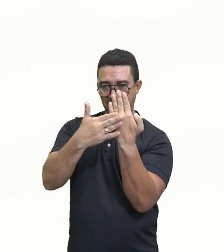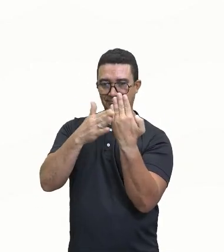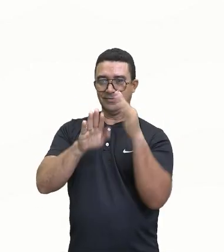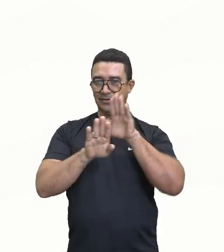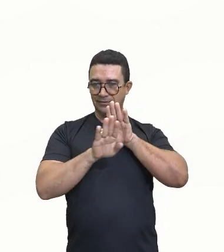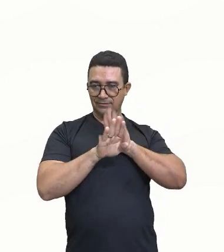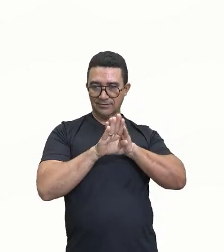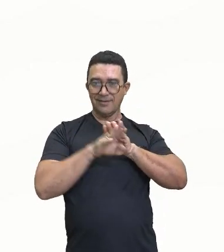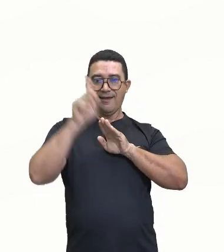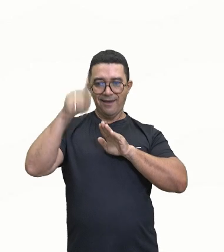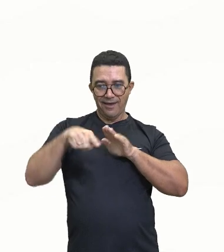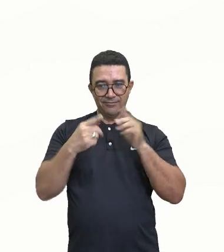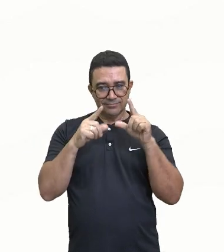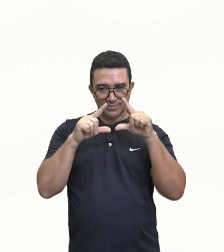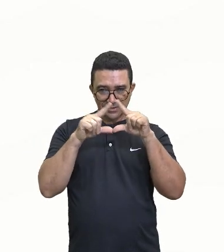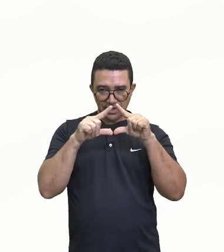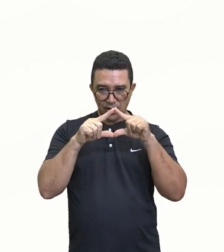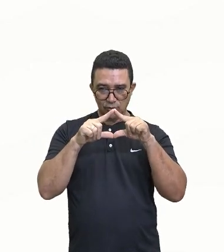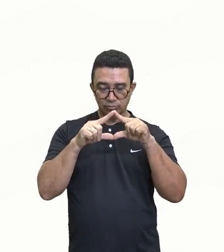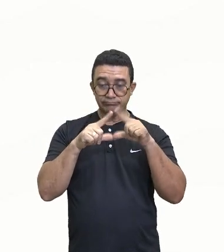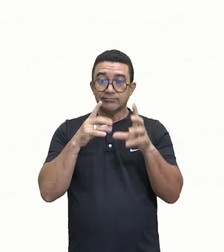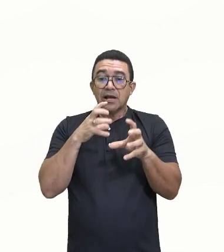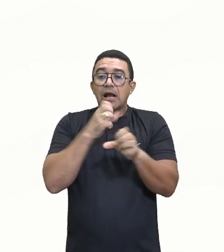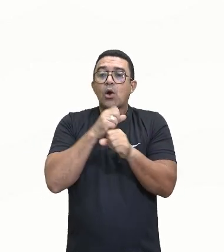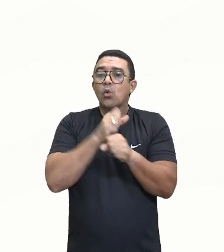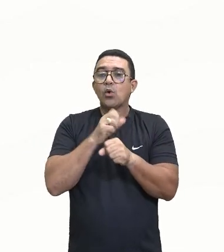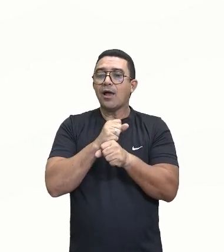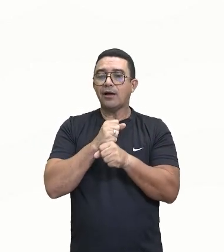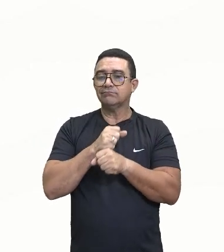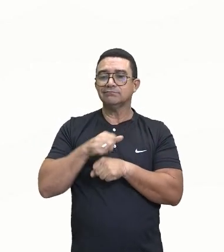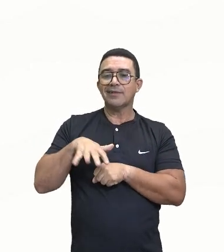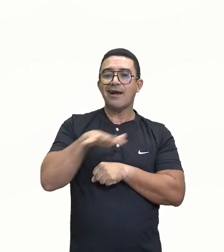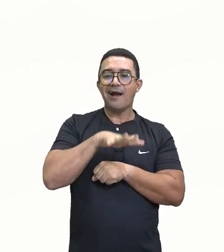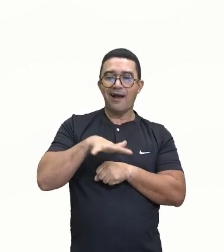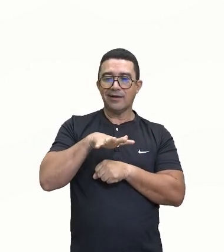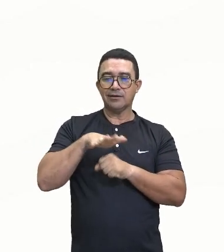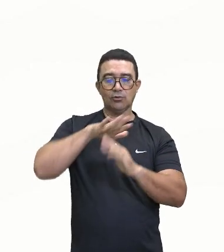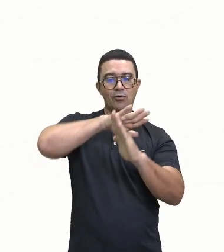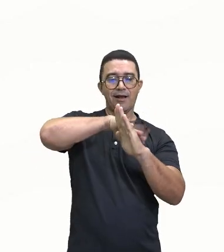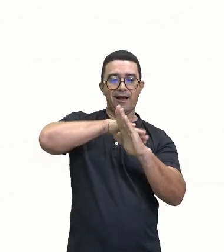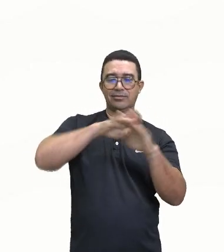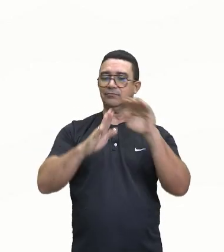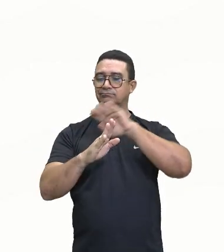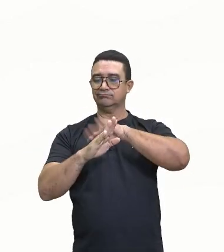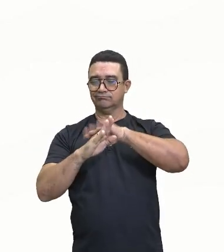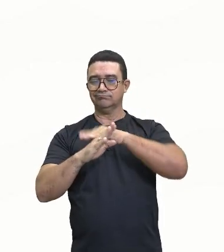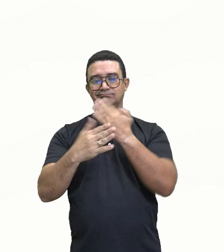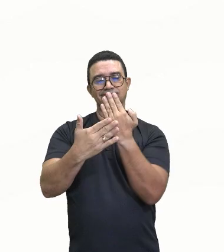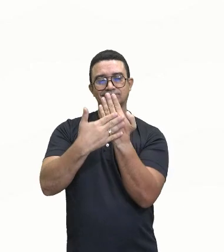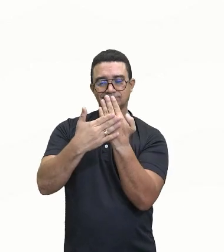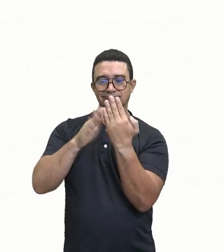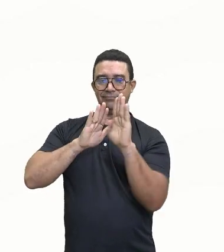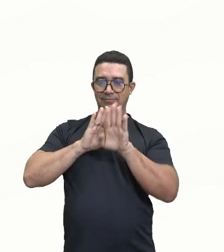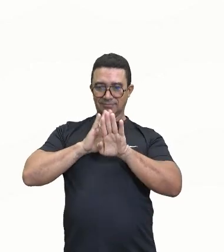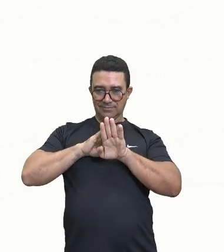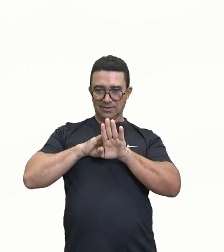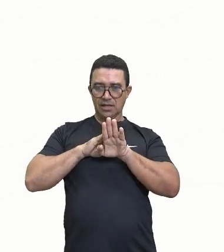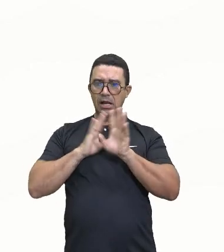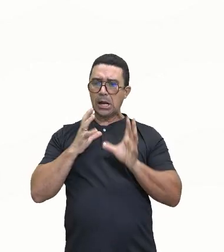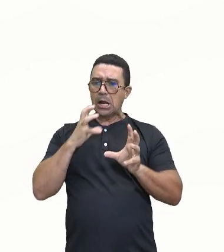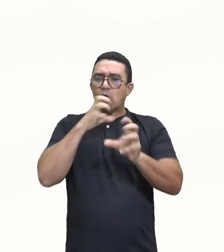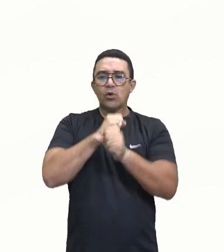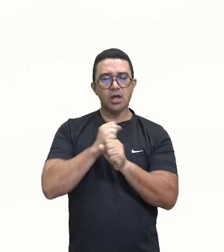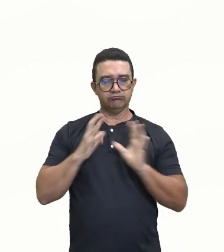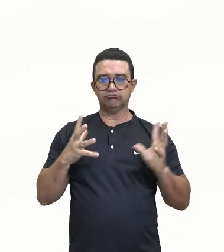Então, para calcular a área, nós vamos calcular a área de cada face. Como nós faremos isso,